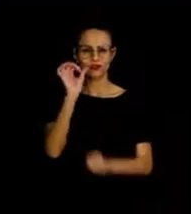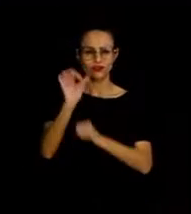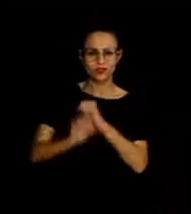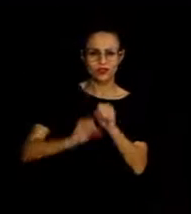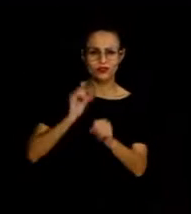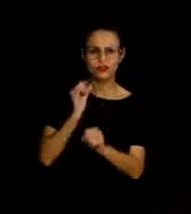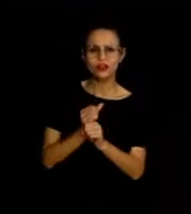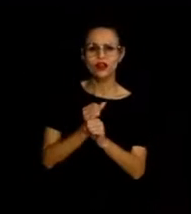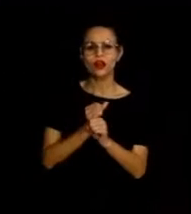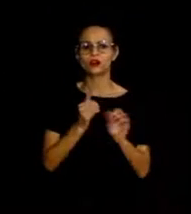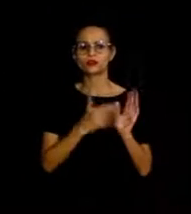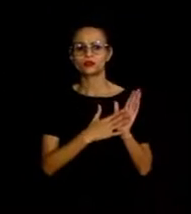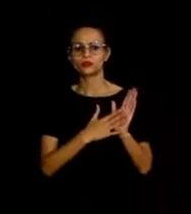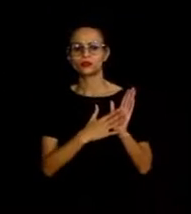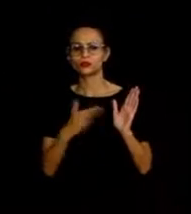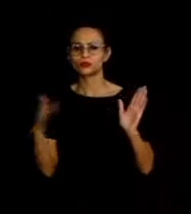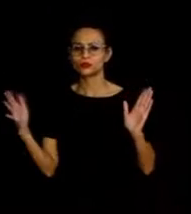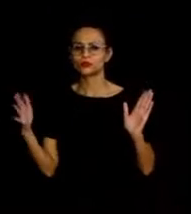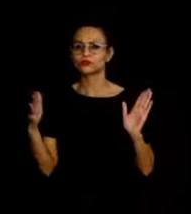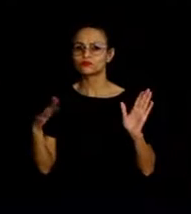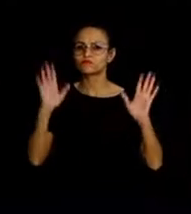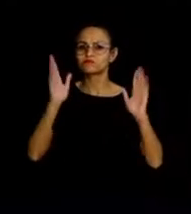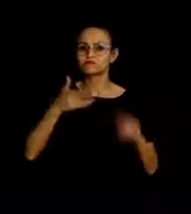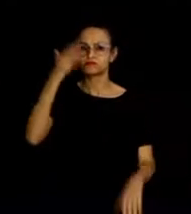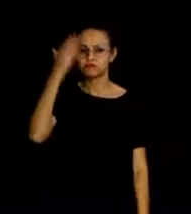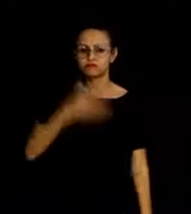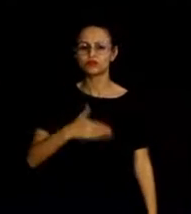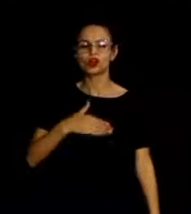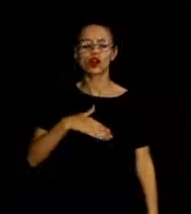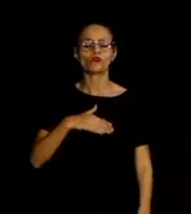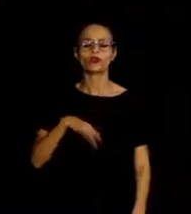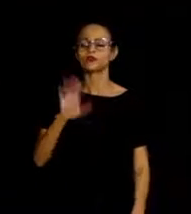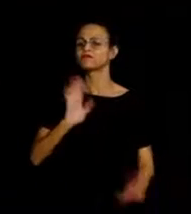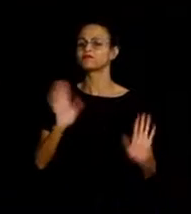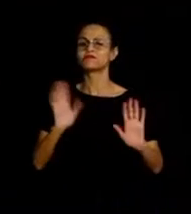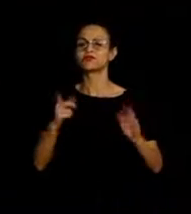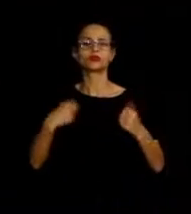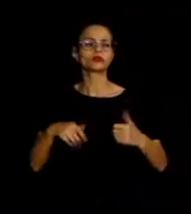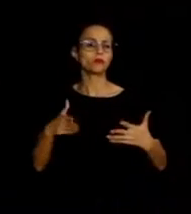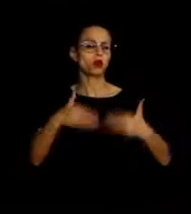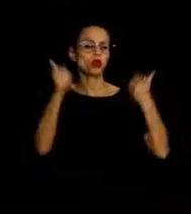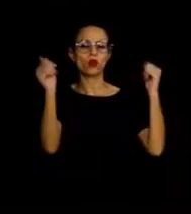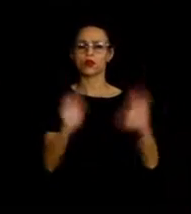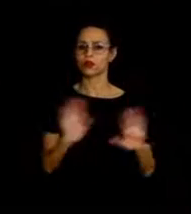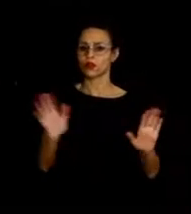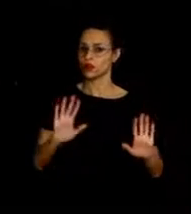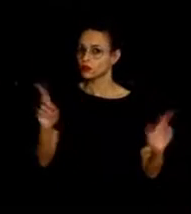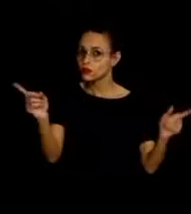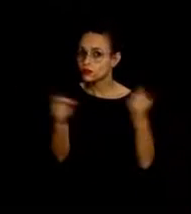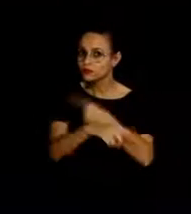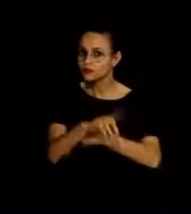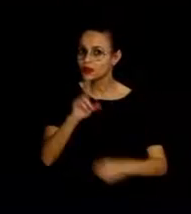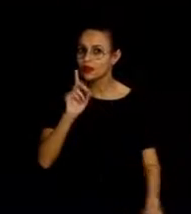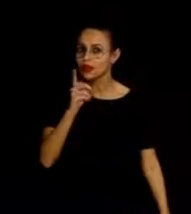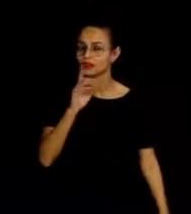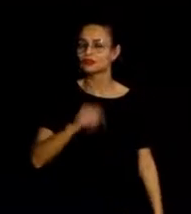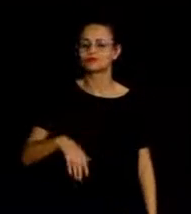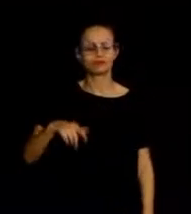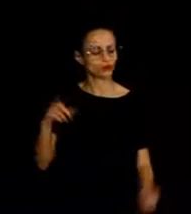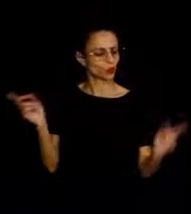temos então um reconhecimento comprovado e não vamos fazer mais nada para melhorar ao contrário